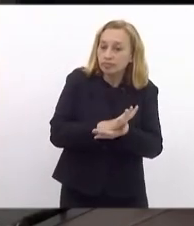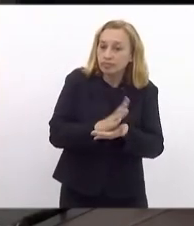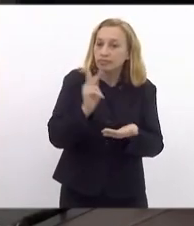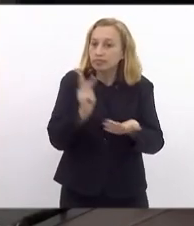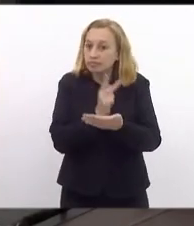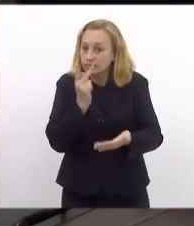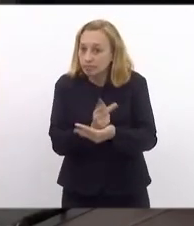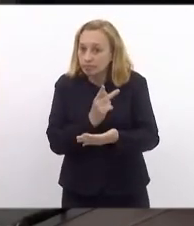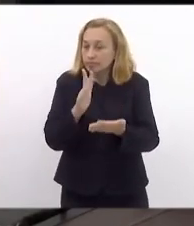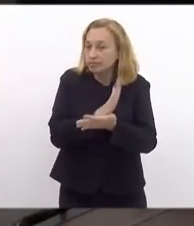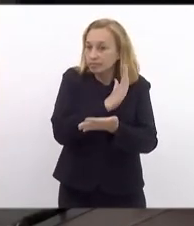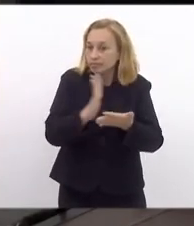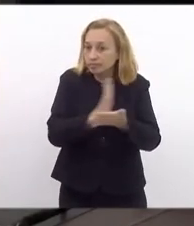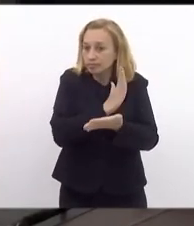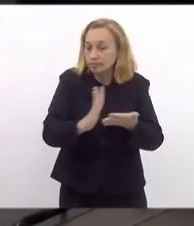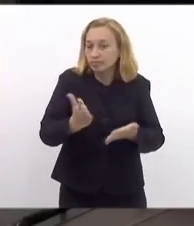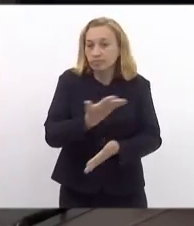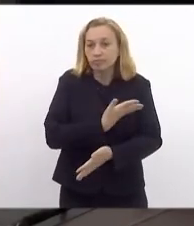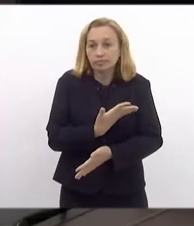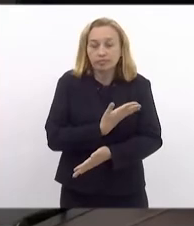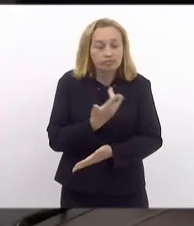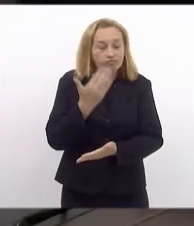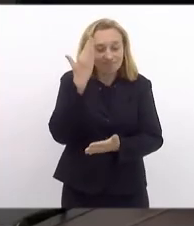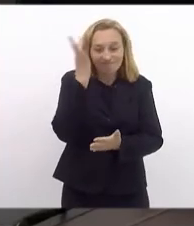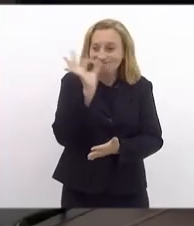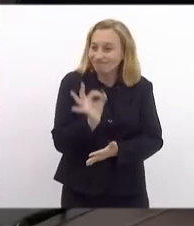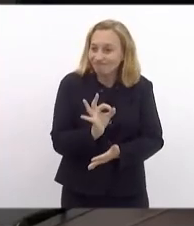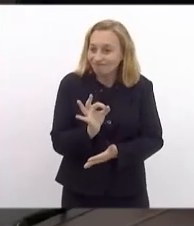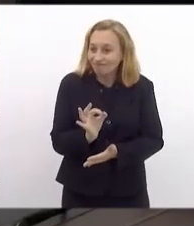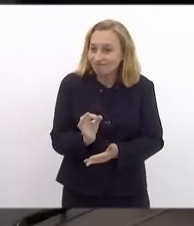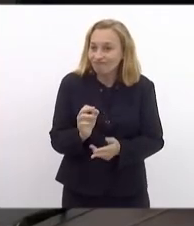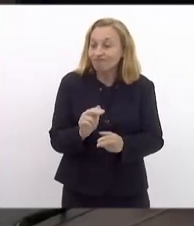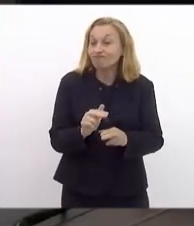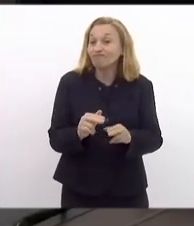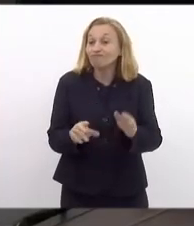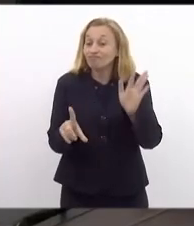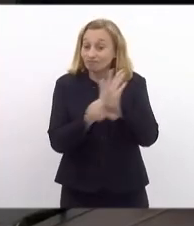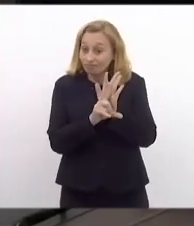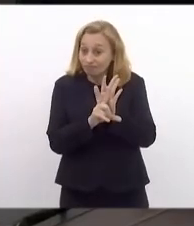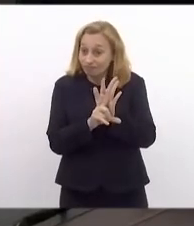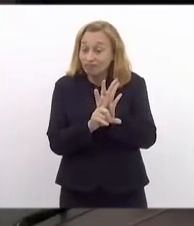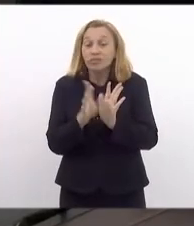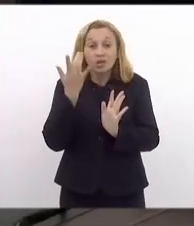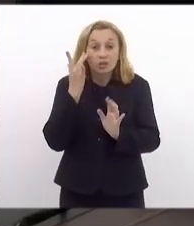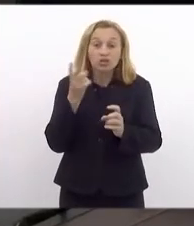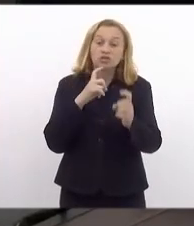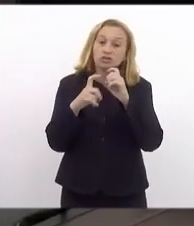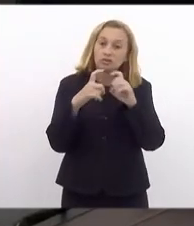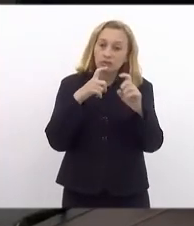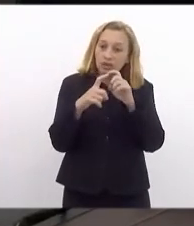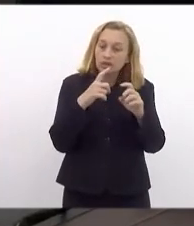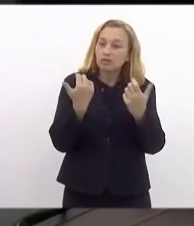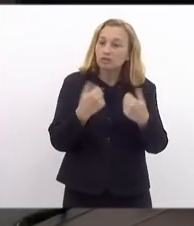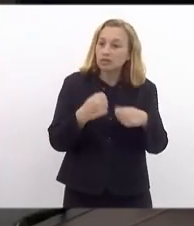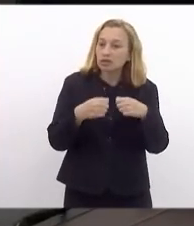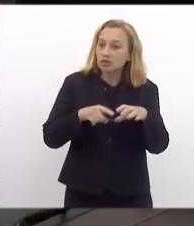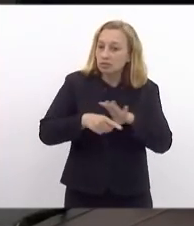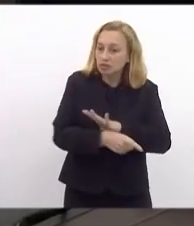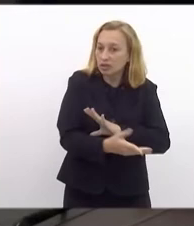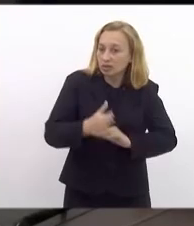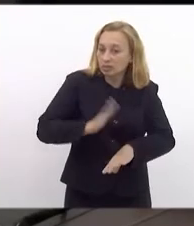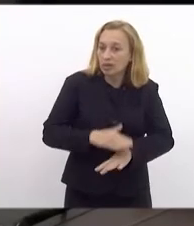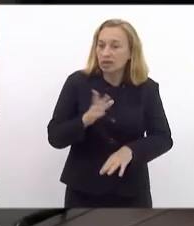Porque alguns colegas ainda não compreenderam a essência dessa lei entendeu Acho que esse debate precisa ser ser